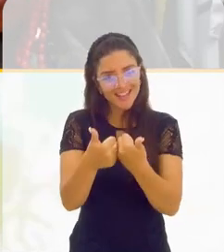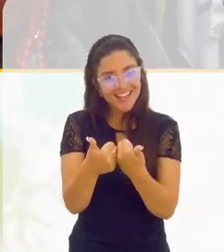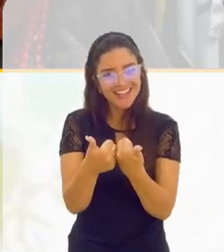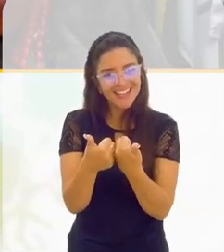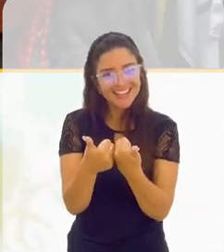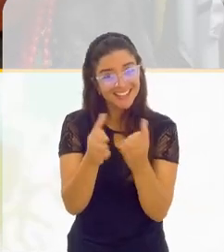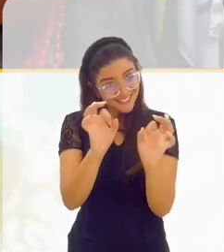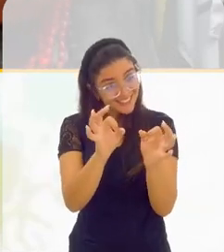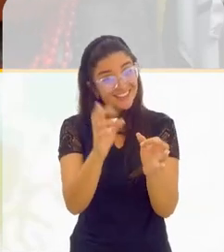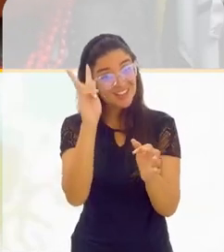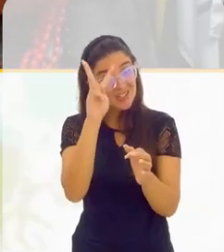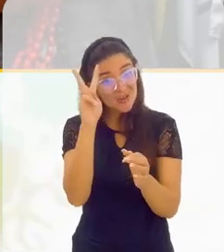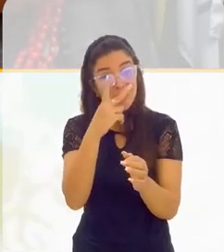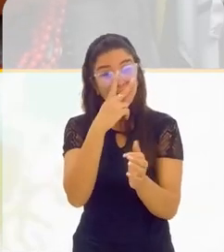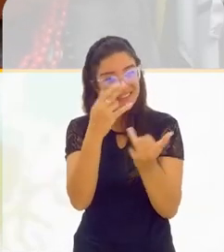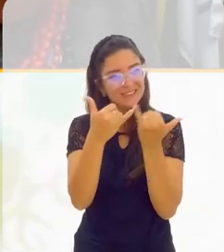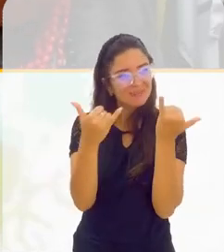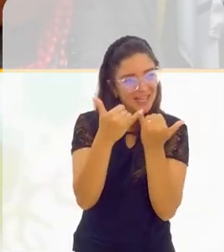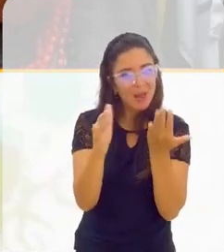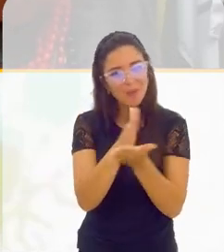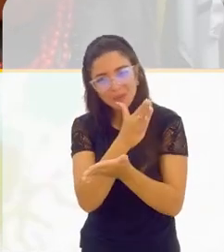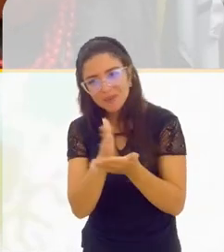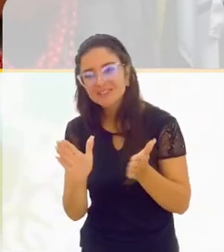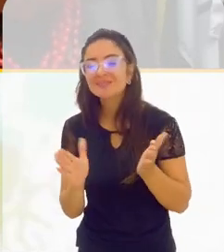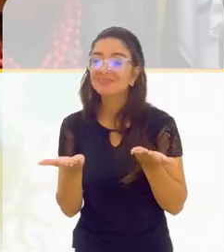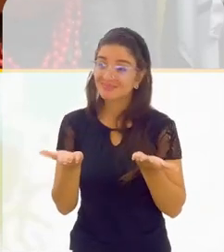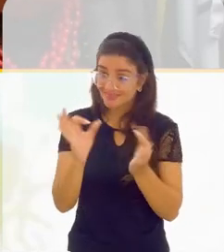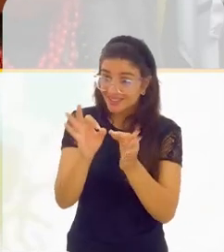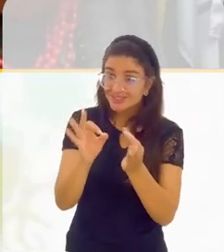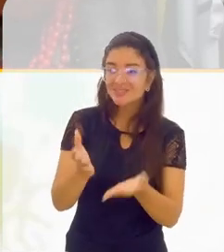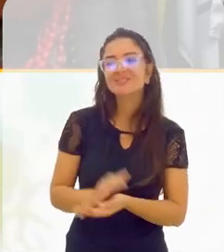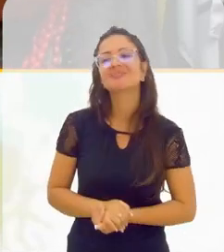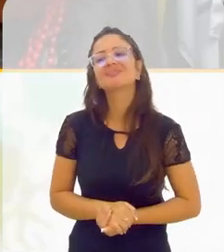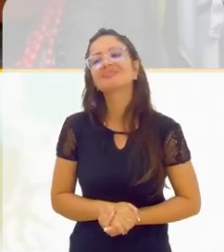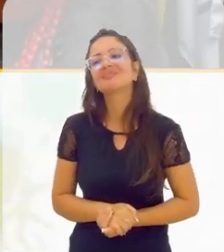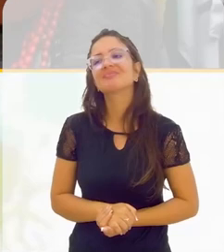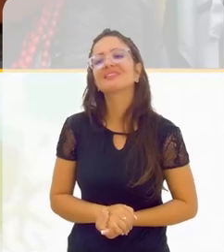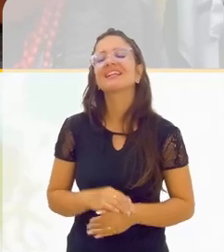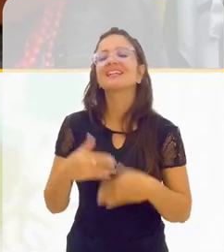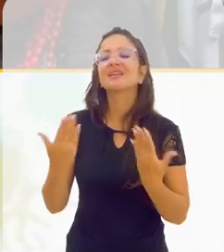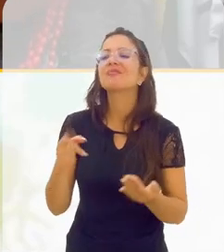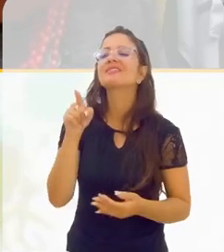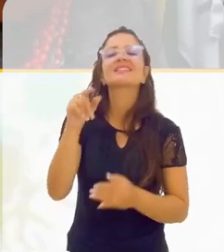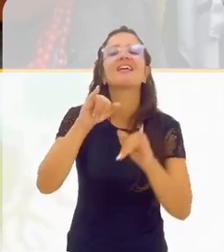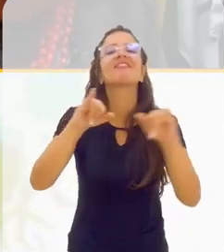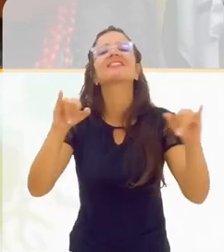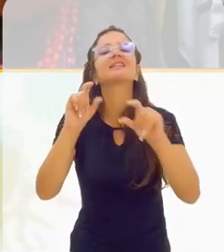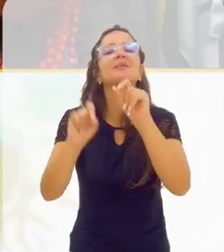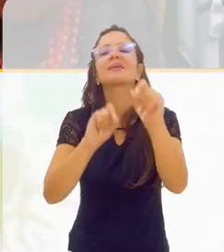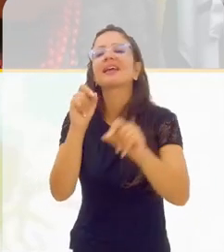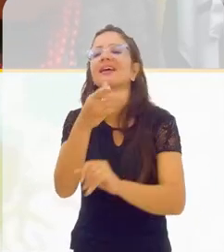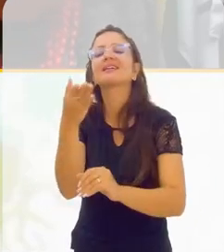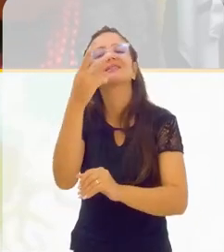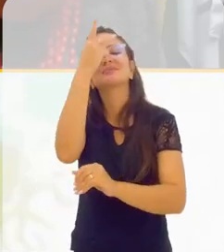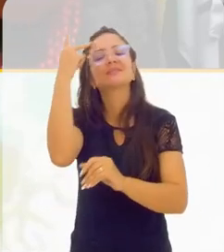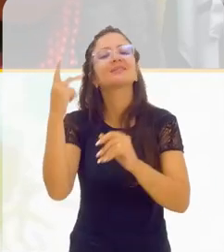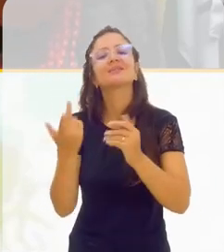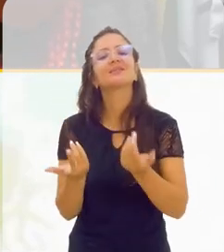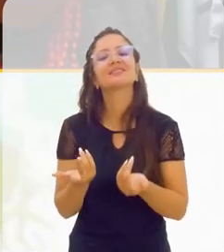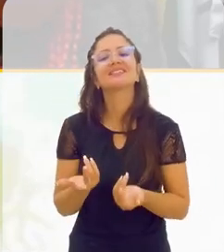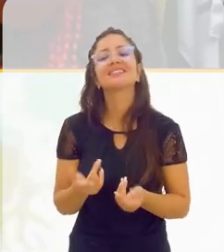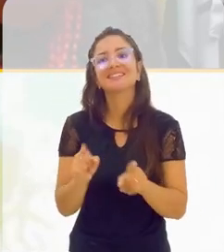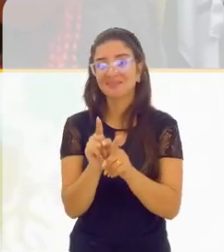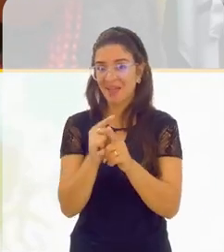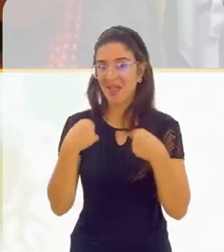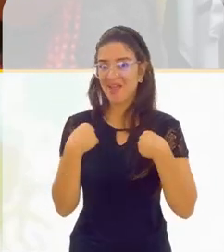em algum momento exatamente então deixa esse recadinho aí para eles para gente